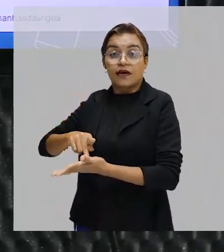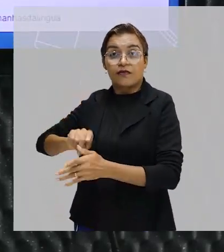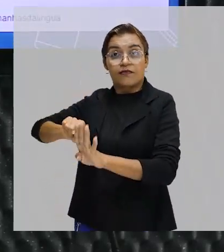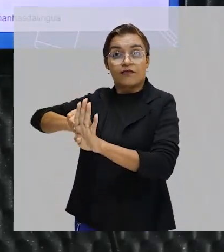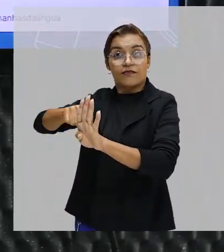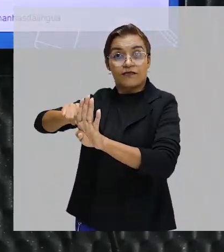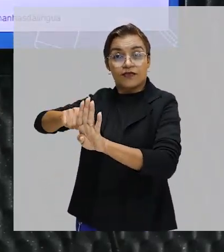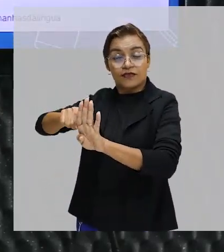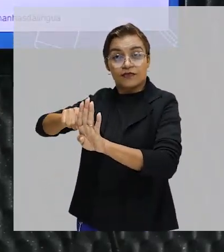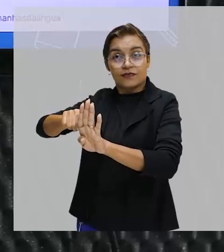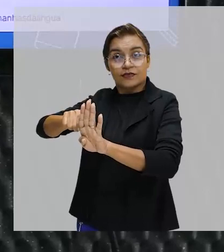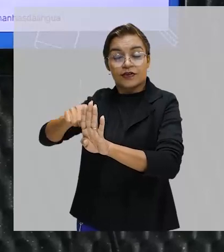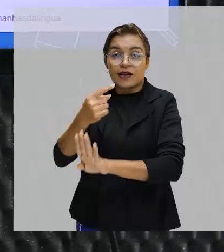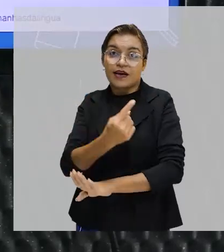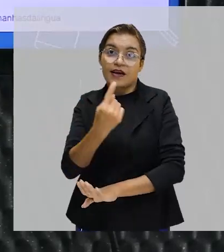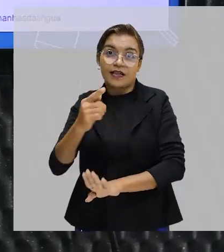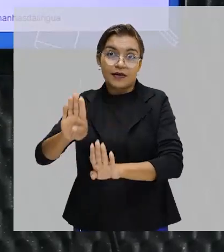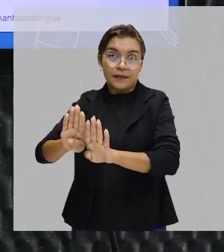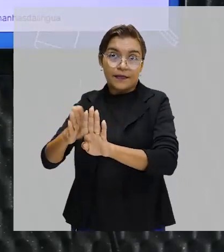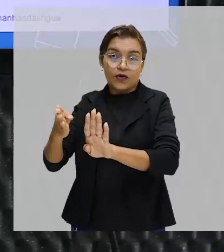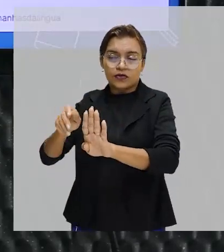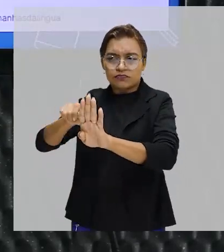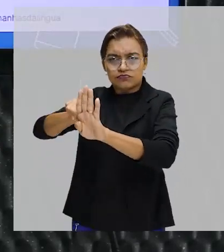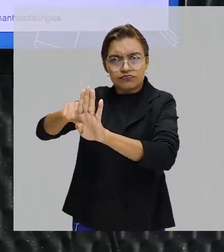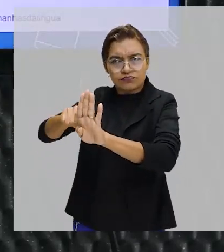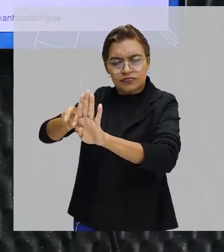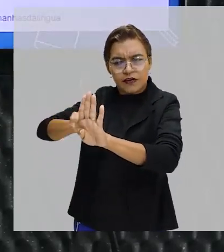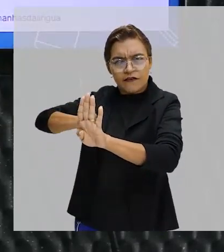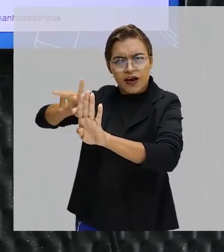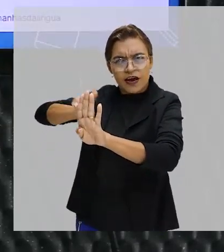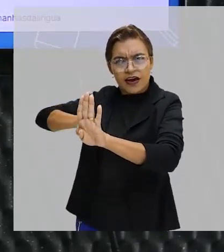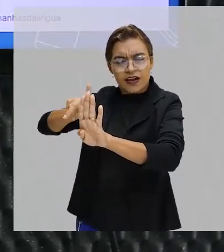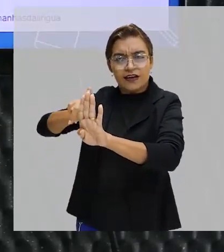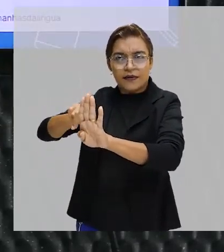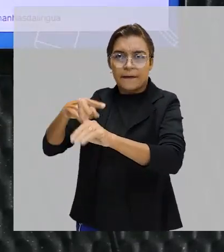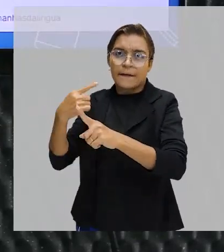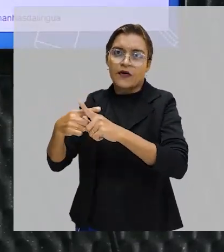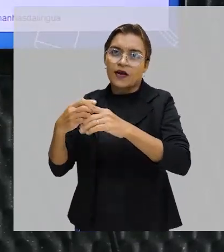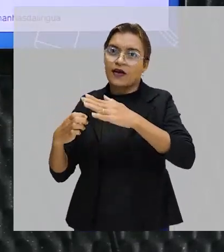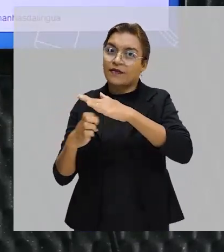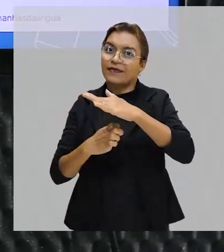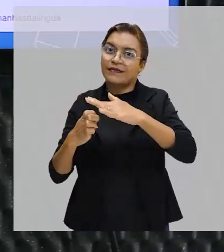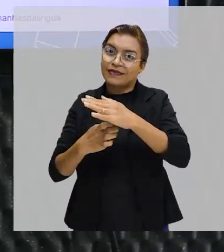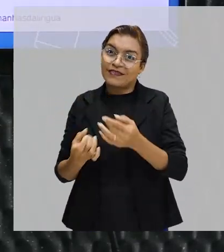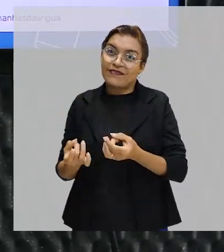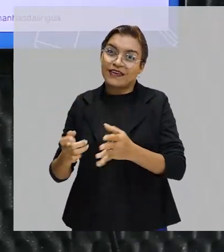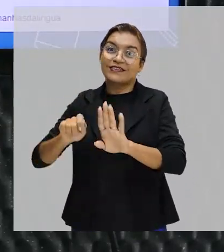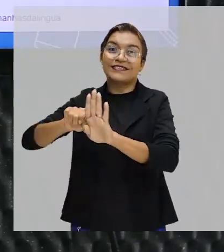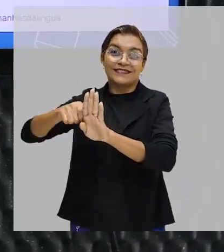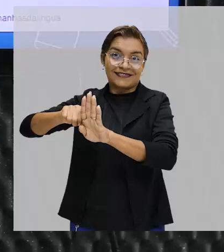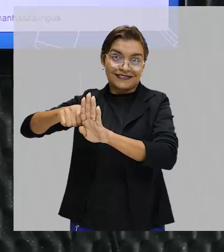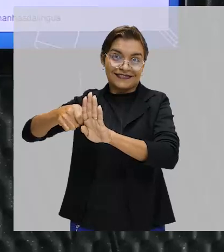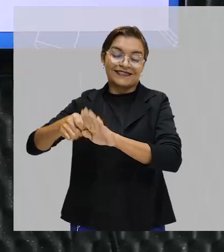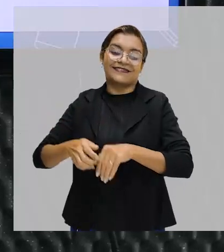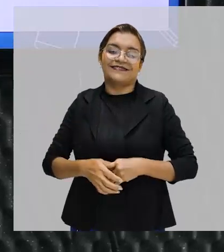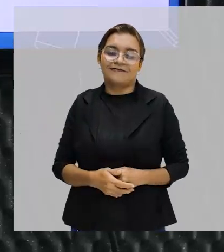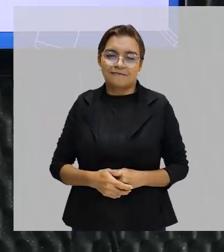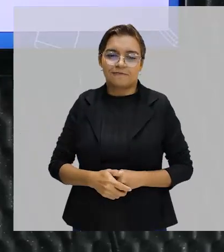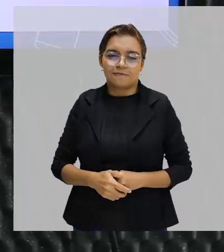fechadura em cada porta, né? Fechaduras diferenciadas, já que se trata de uma empresa de fechaduras.